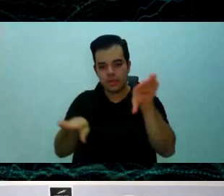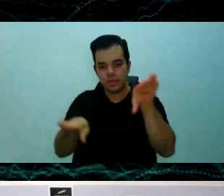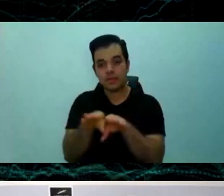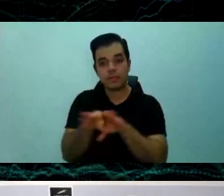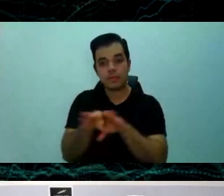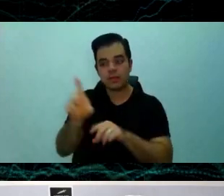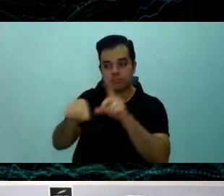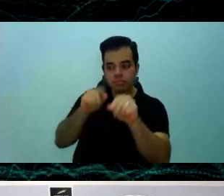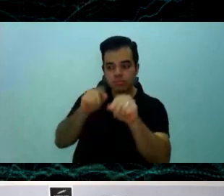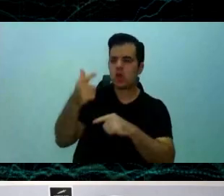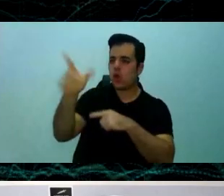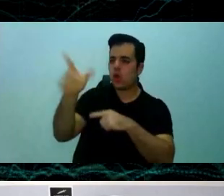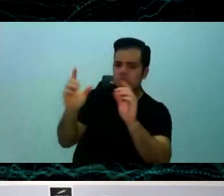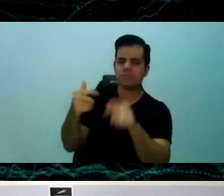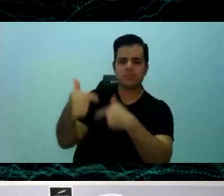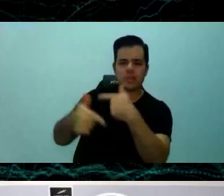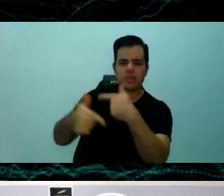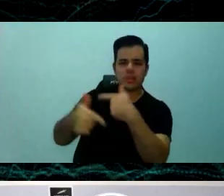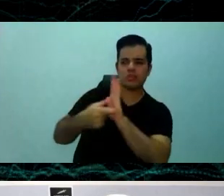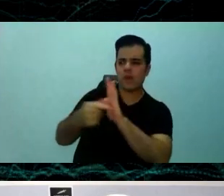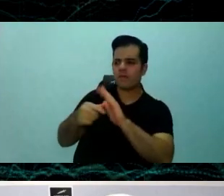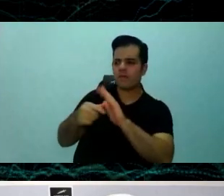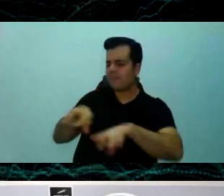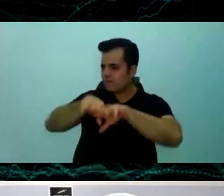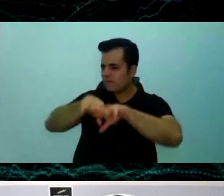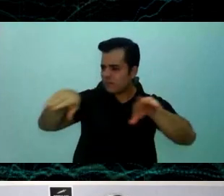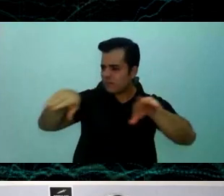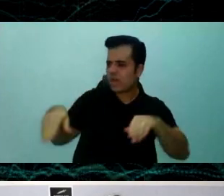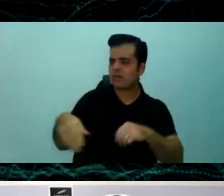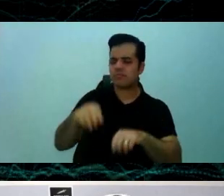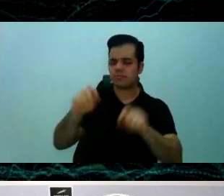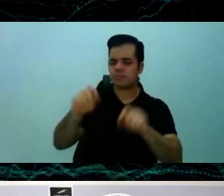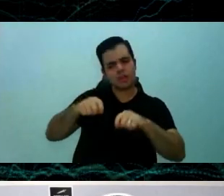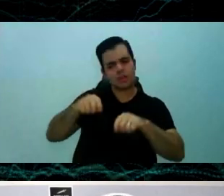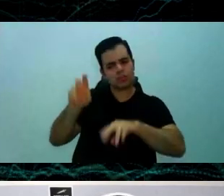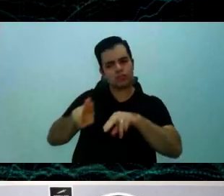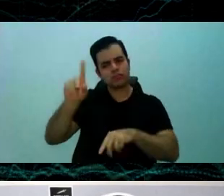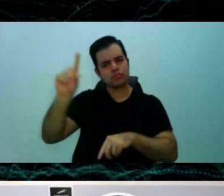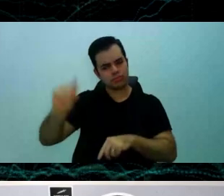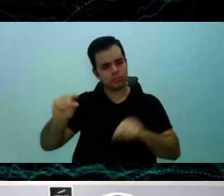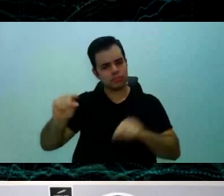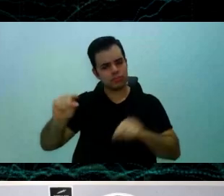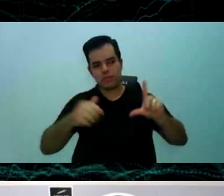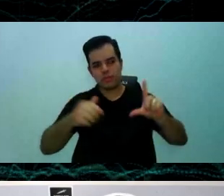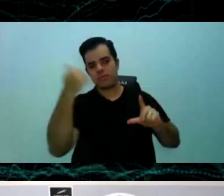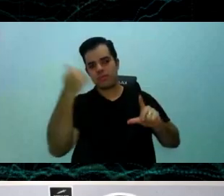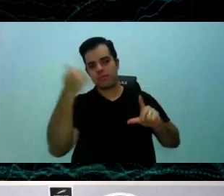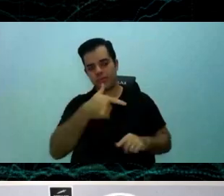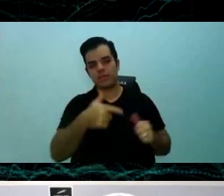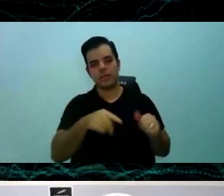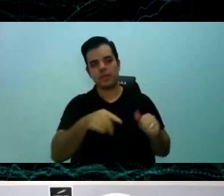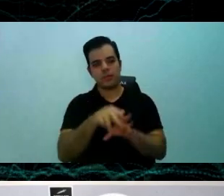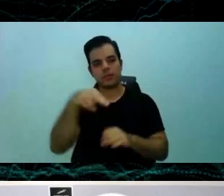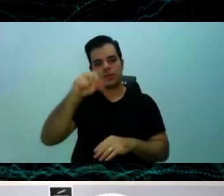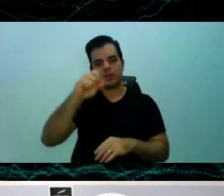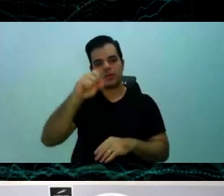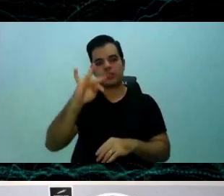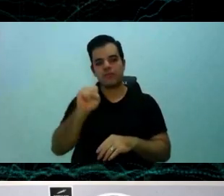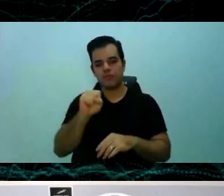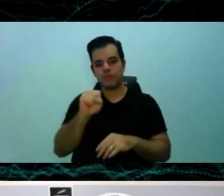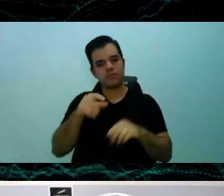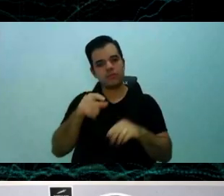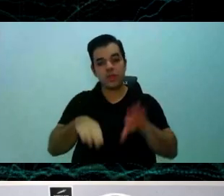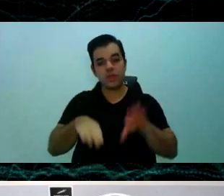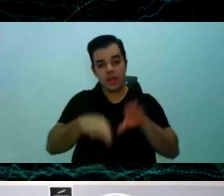de terceiros, né, customizadas, quando necessário realmente, tá bom? É mais fácil de gerenciar também as